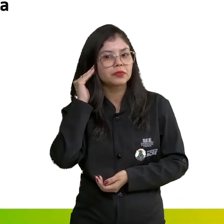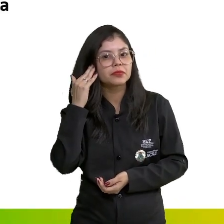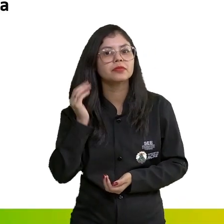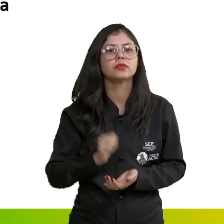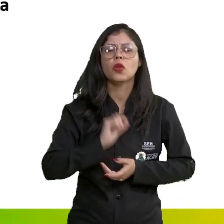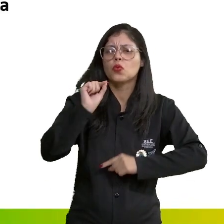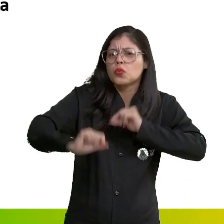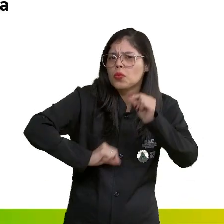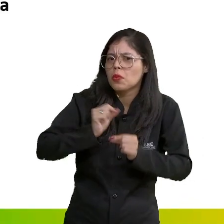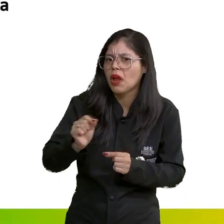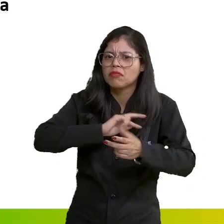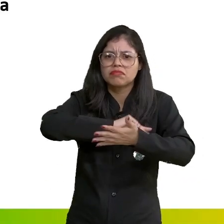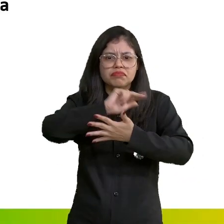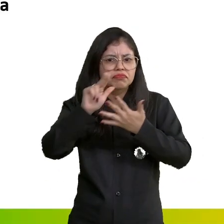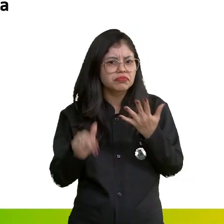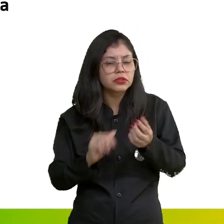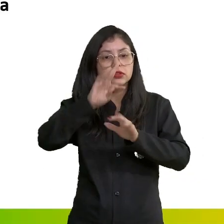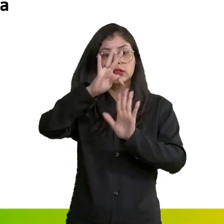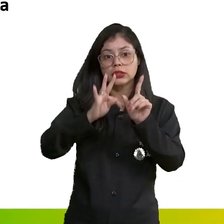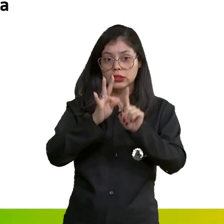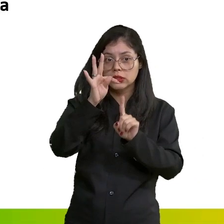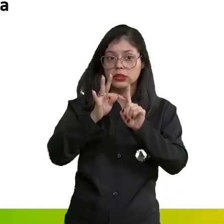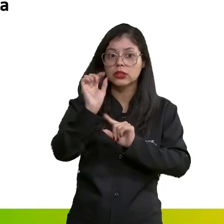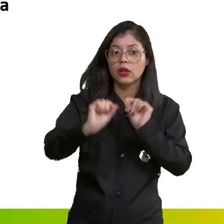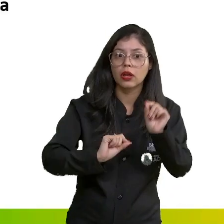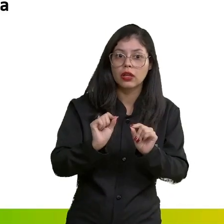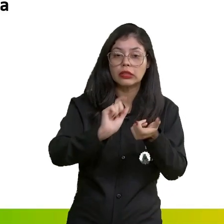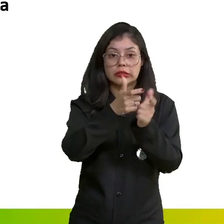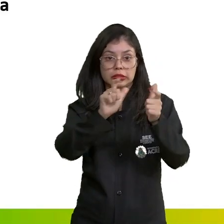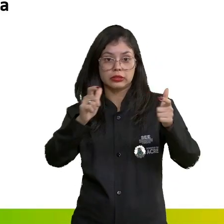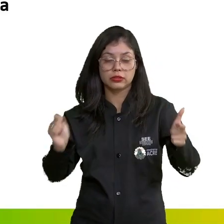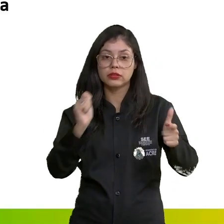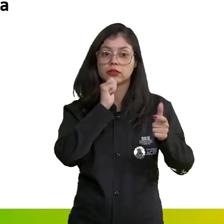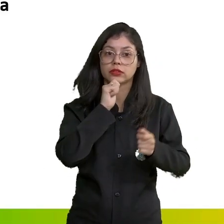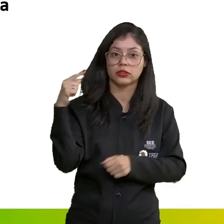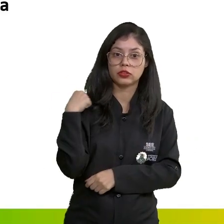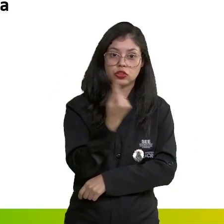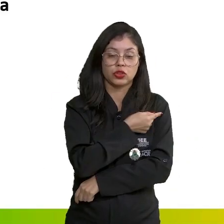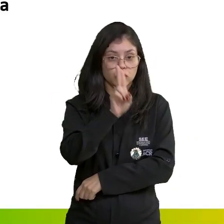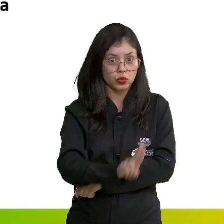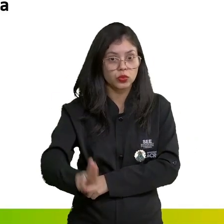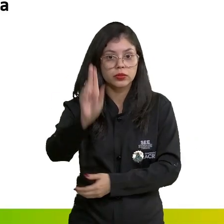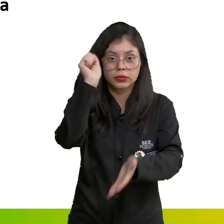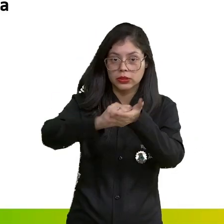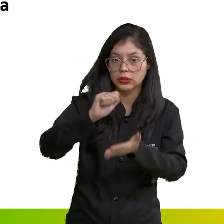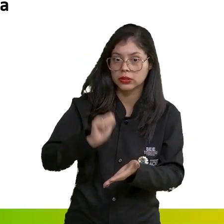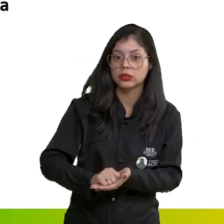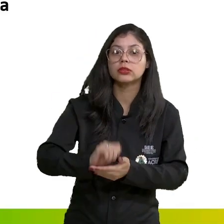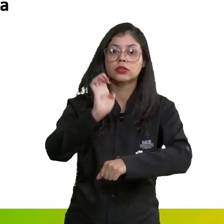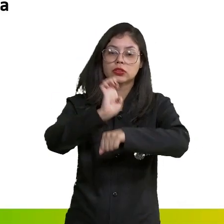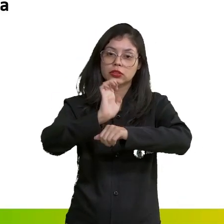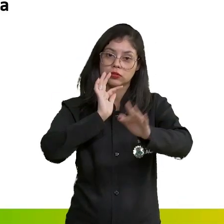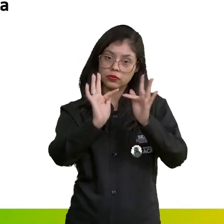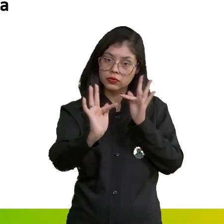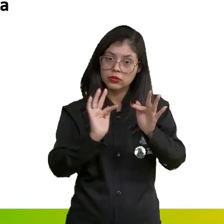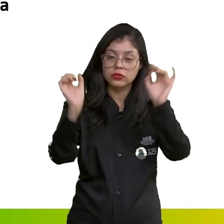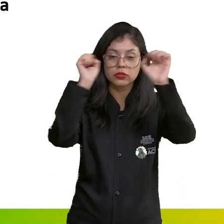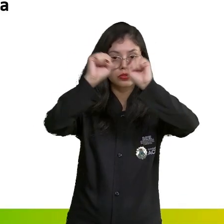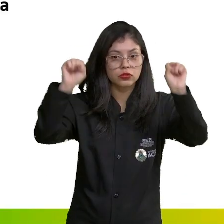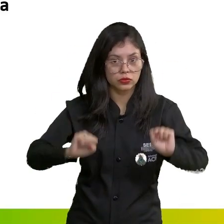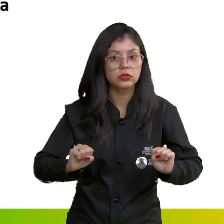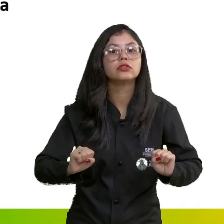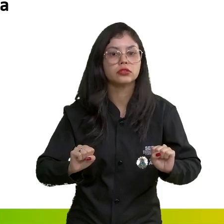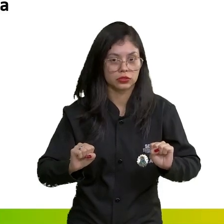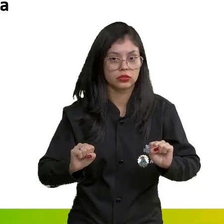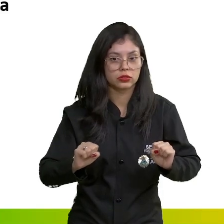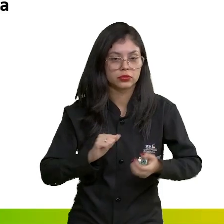O que seria variáveis termodinâmicas? São grandezas que a gente usa para descrever o estado físico de